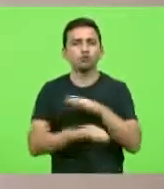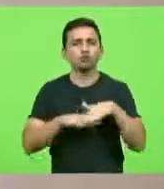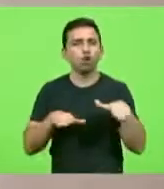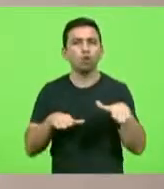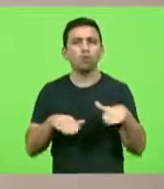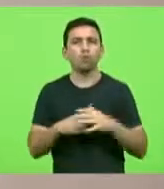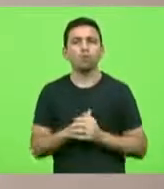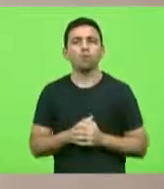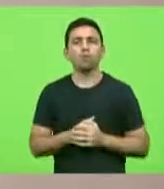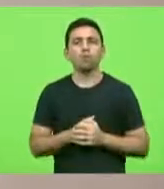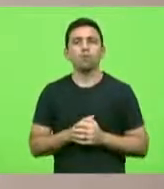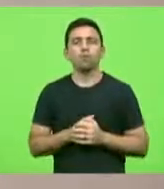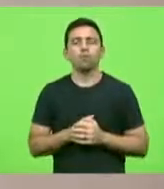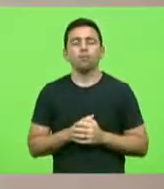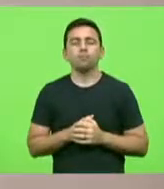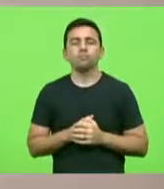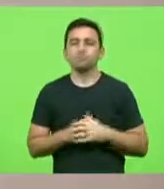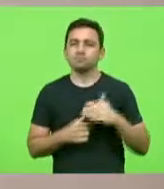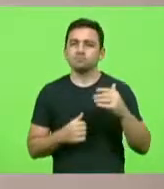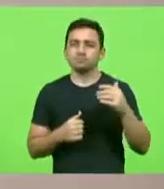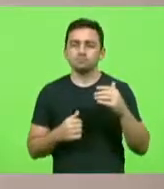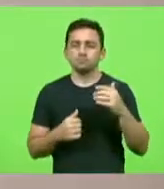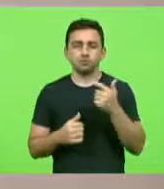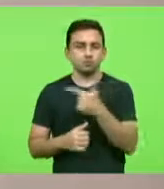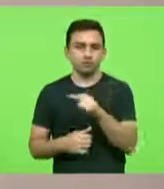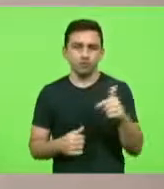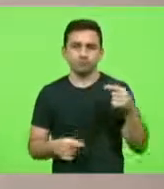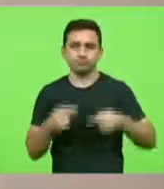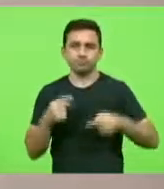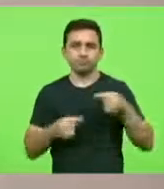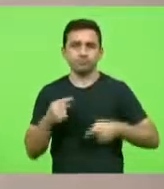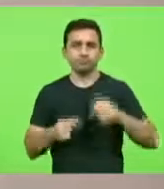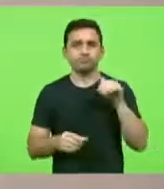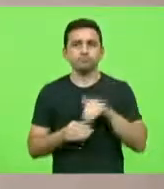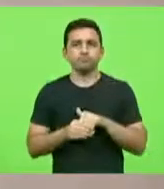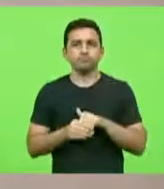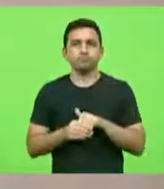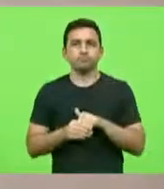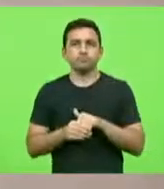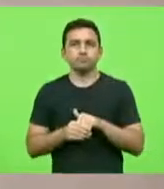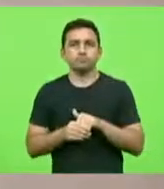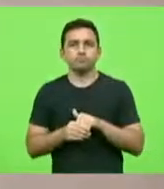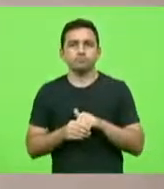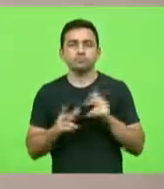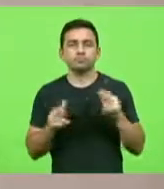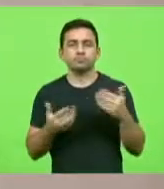discussão. Não havendo quem queira discutir, em votação.